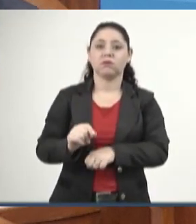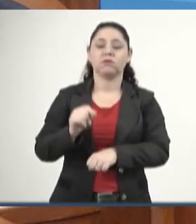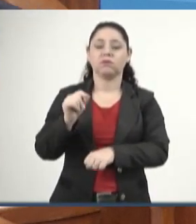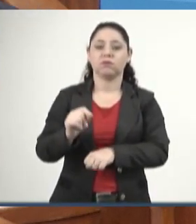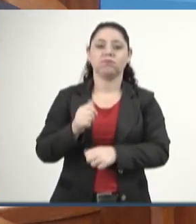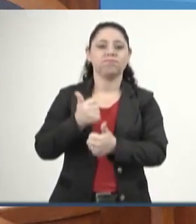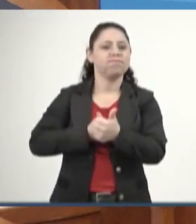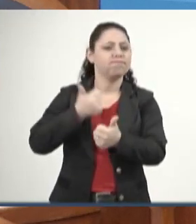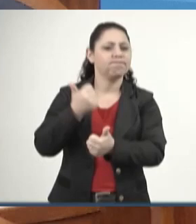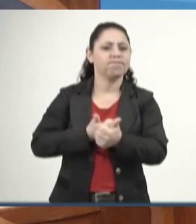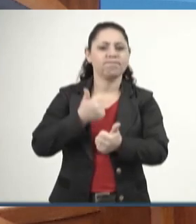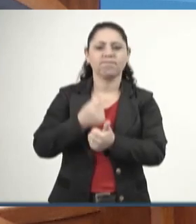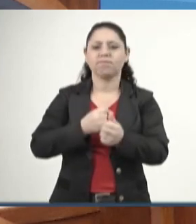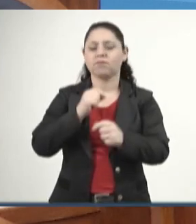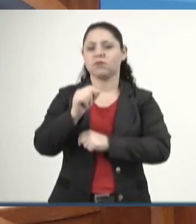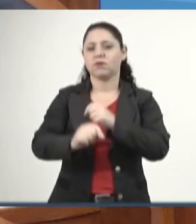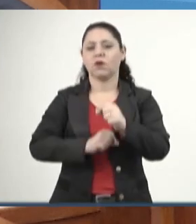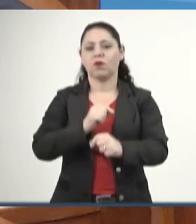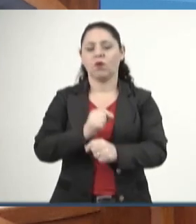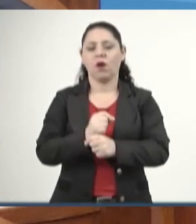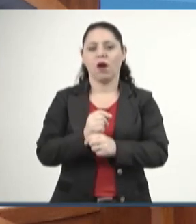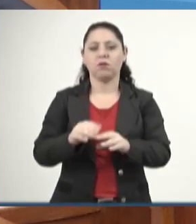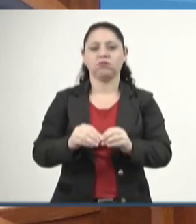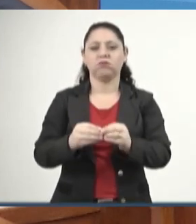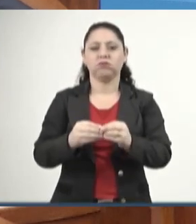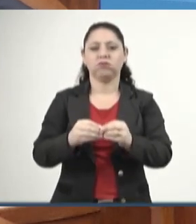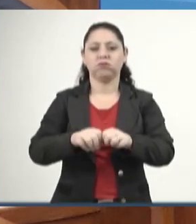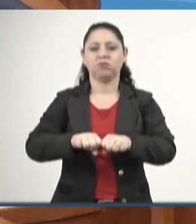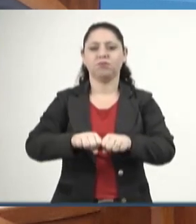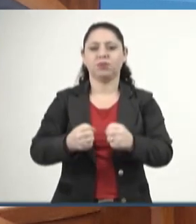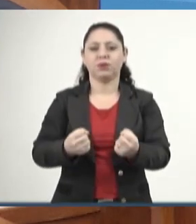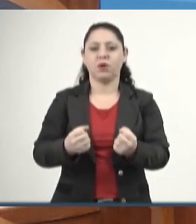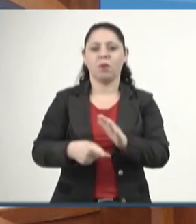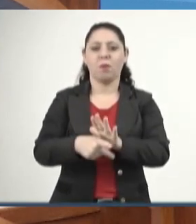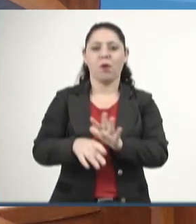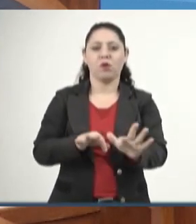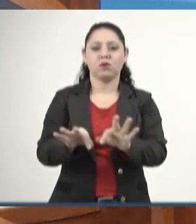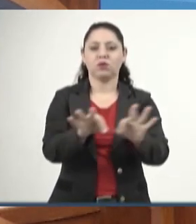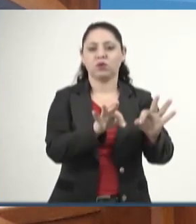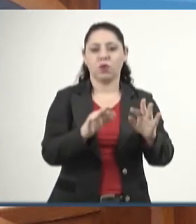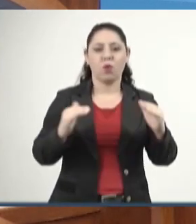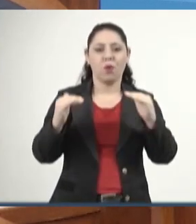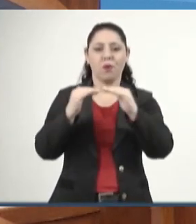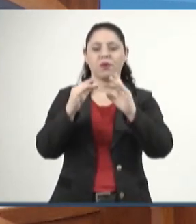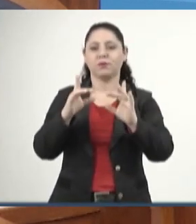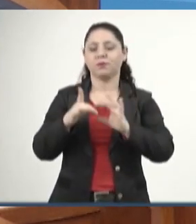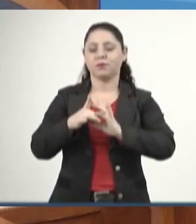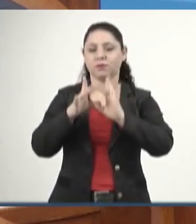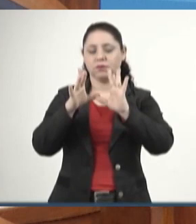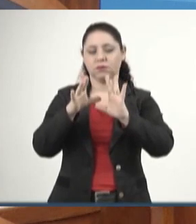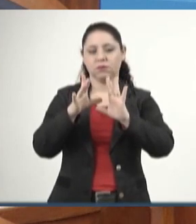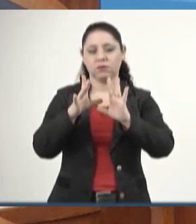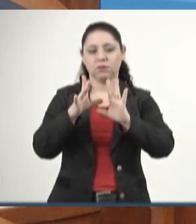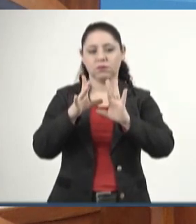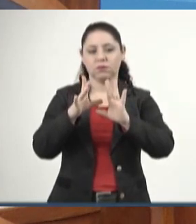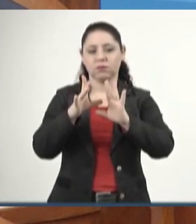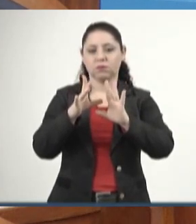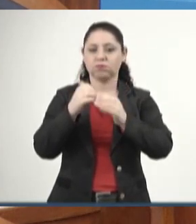uma tentativa de ruptura da ordem democrática,